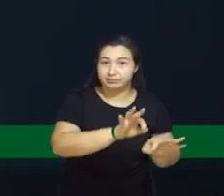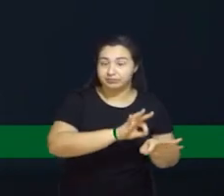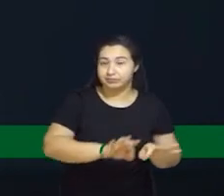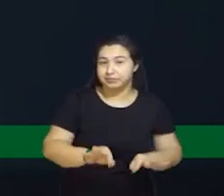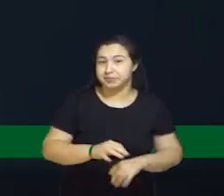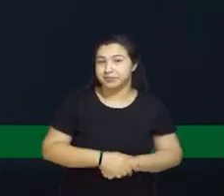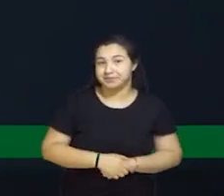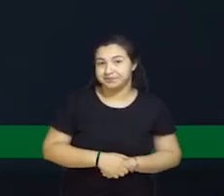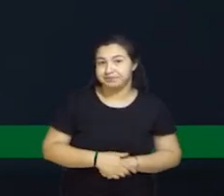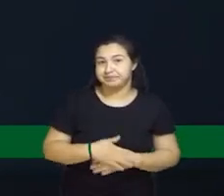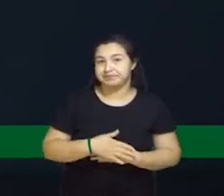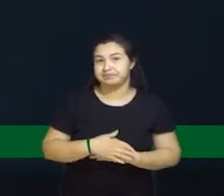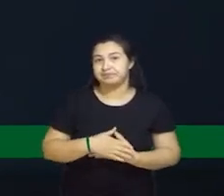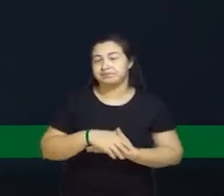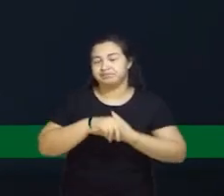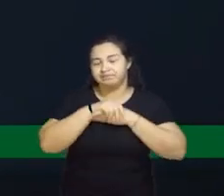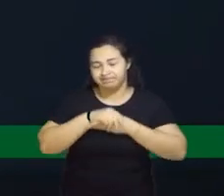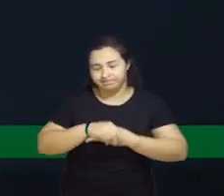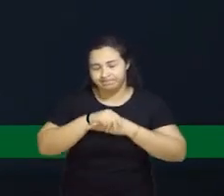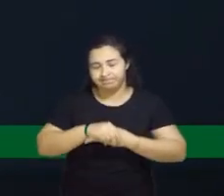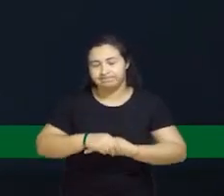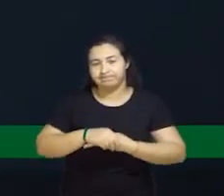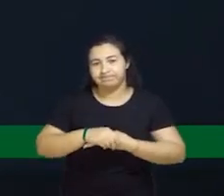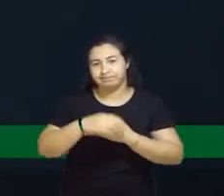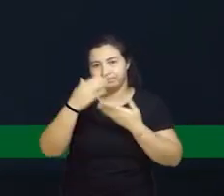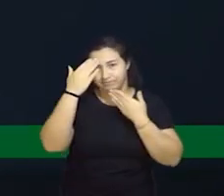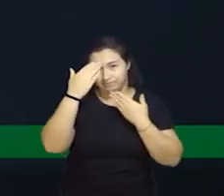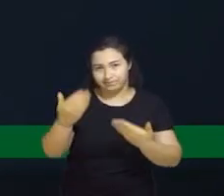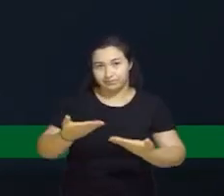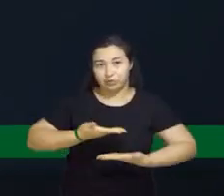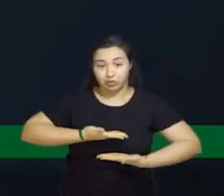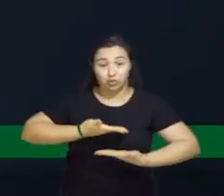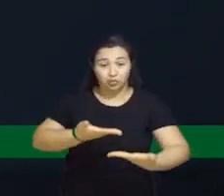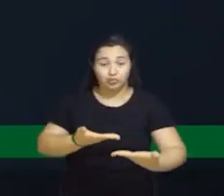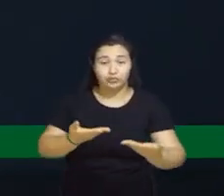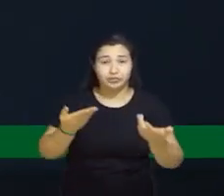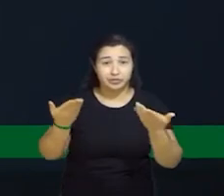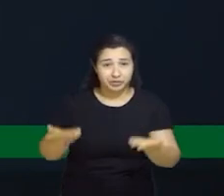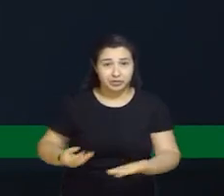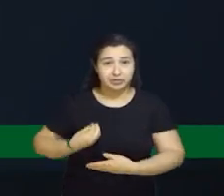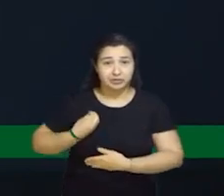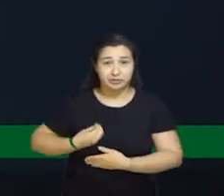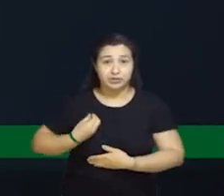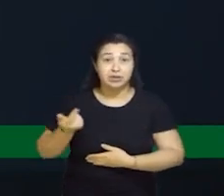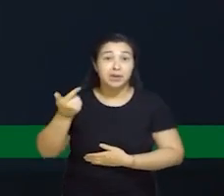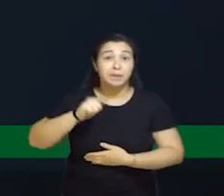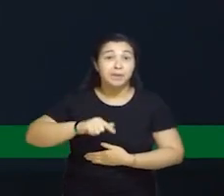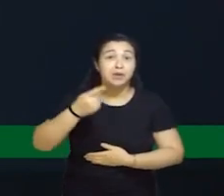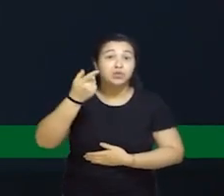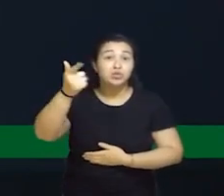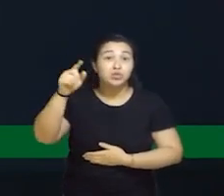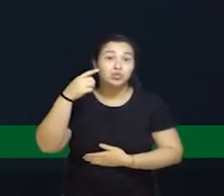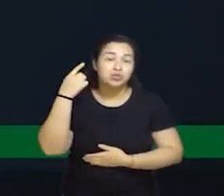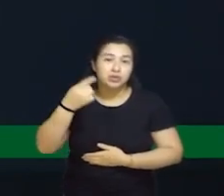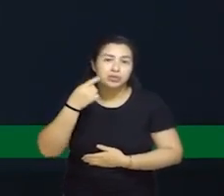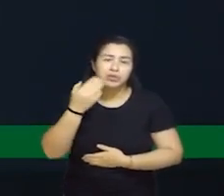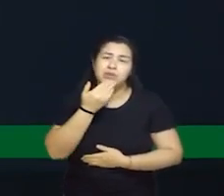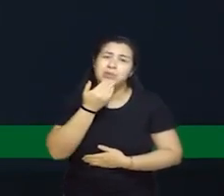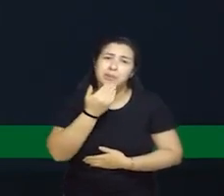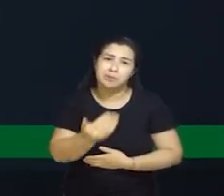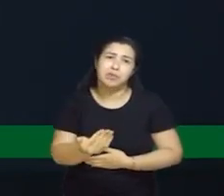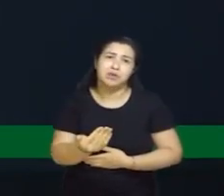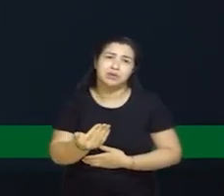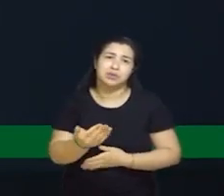pela honra do convite a aqui estarmos. Quero fazer uma referência aos demais deputados, clamar